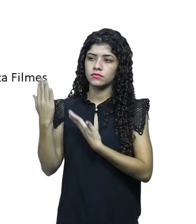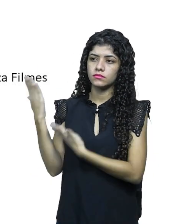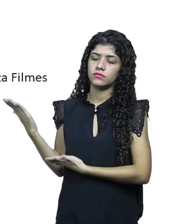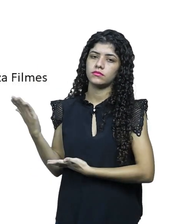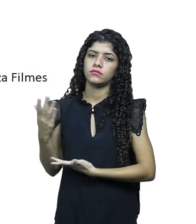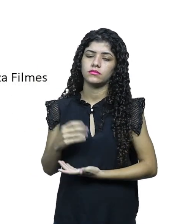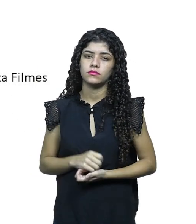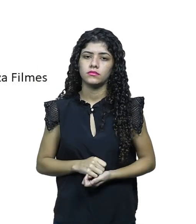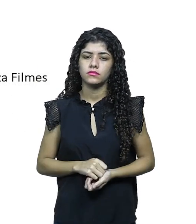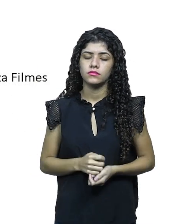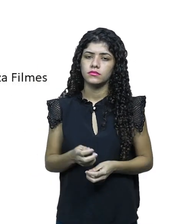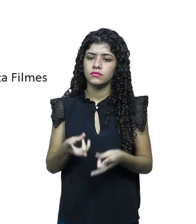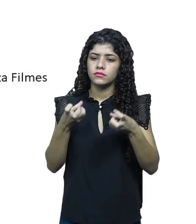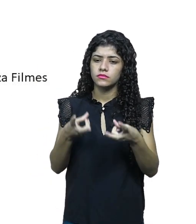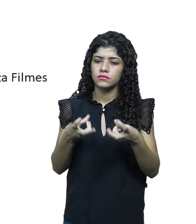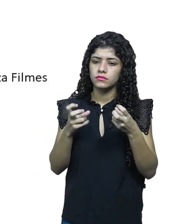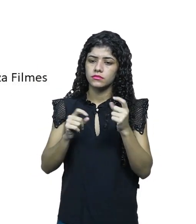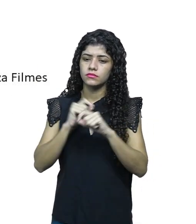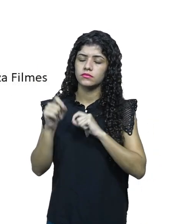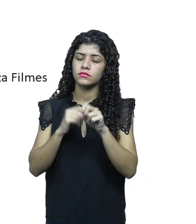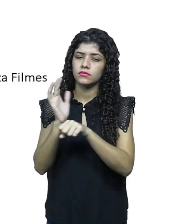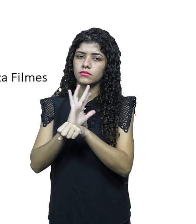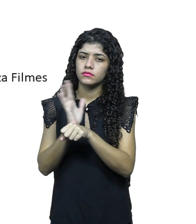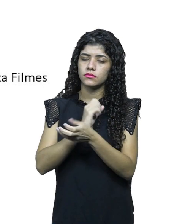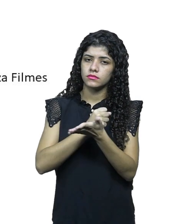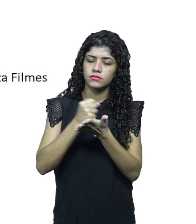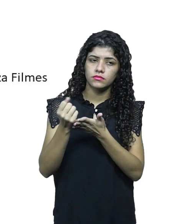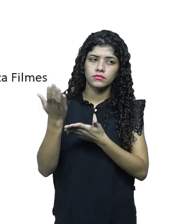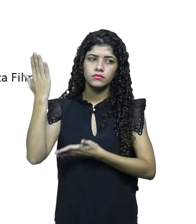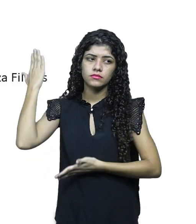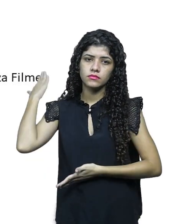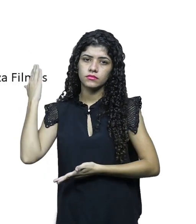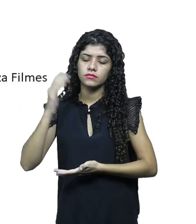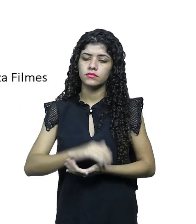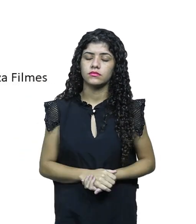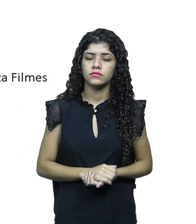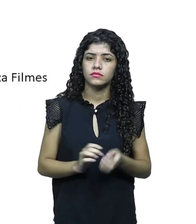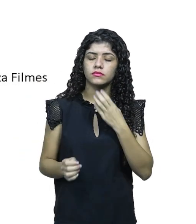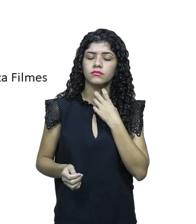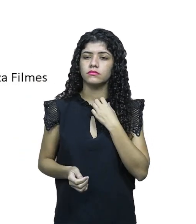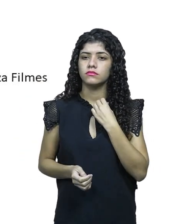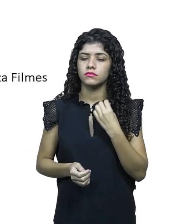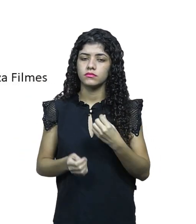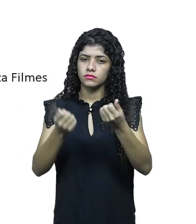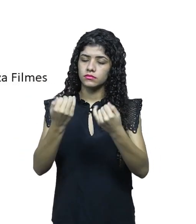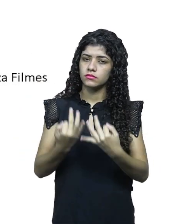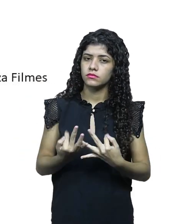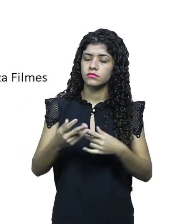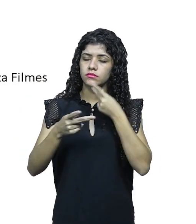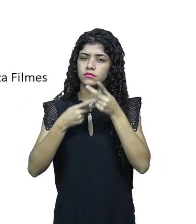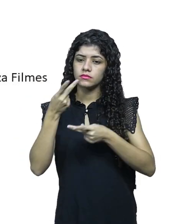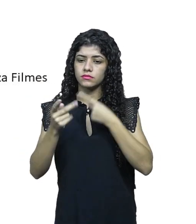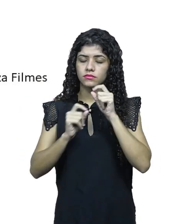da Regina Casé no filme A Que Horas Ela Volta. Isso a gente pode até perceber bem na novela que passou Amor de Mãe.